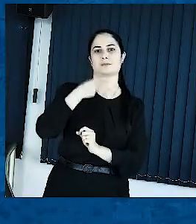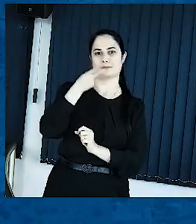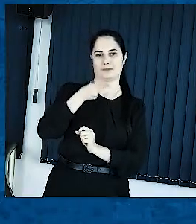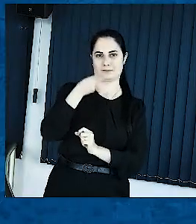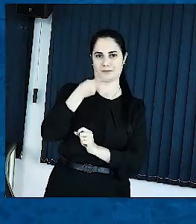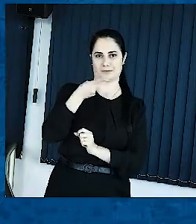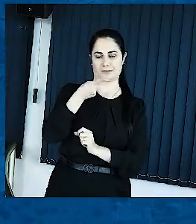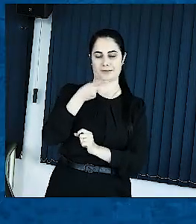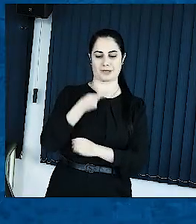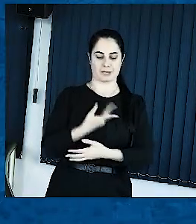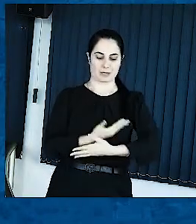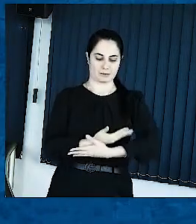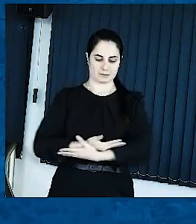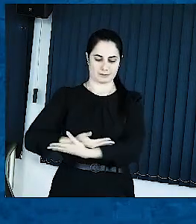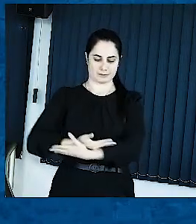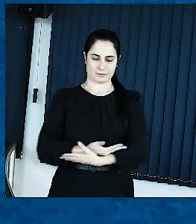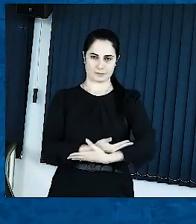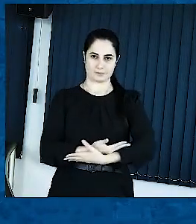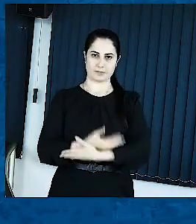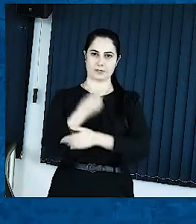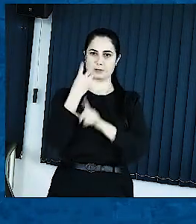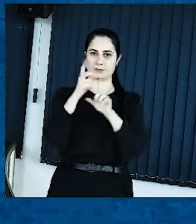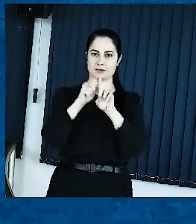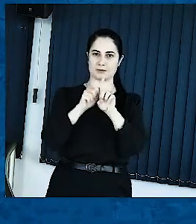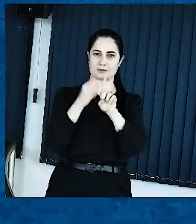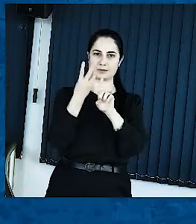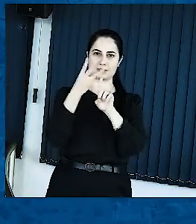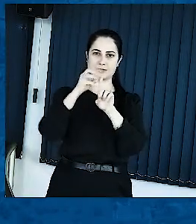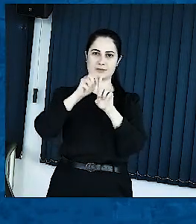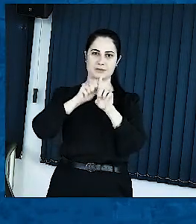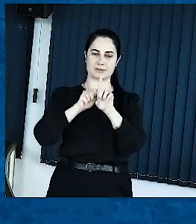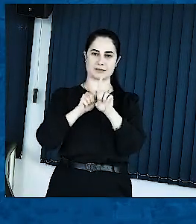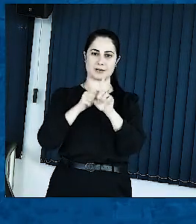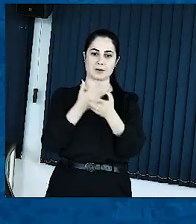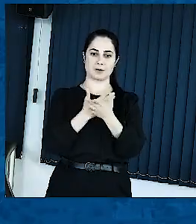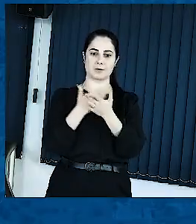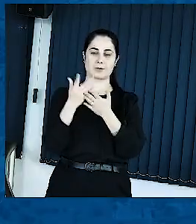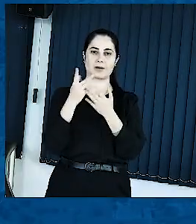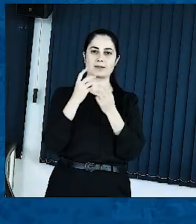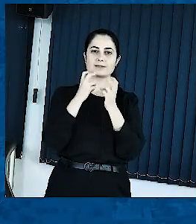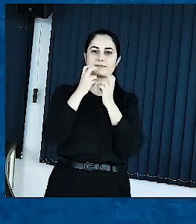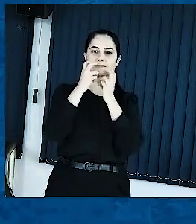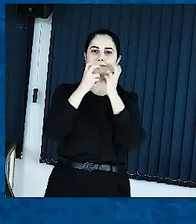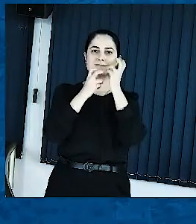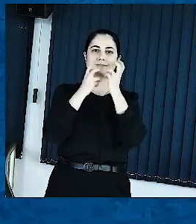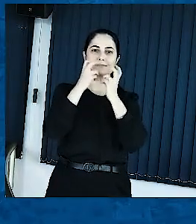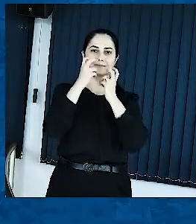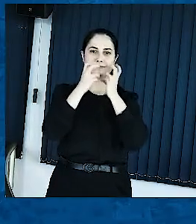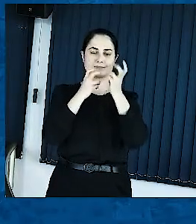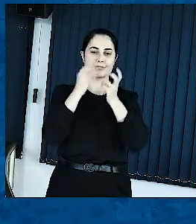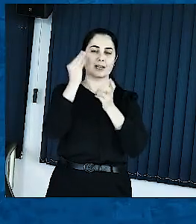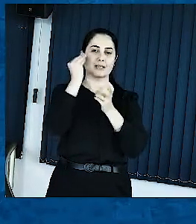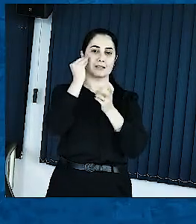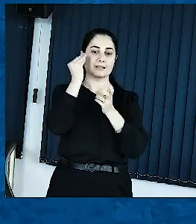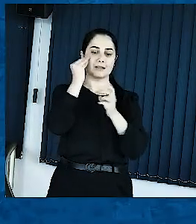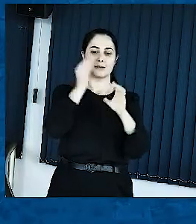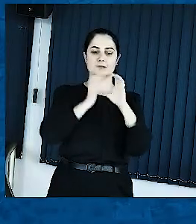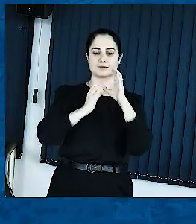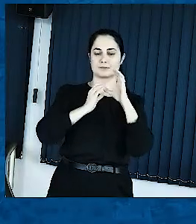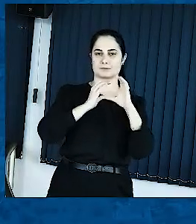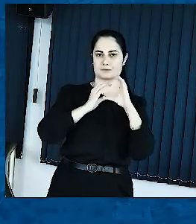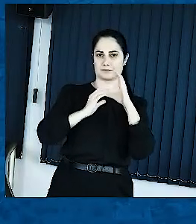Então, o bebê, com 2 meses, 3 meses, ele começa a emitir sons, ele começa a tentar se